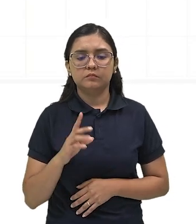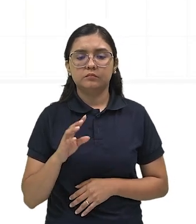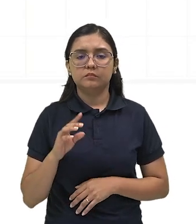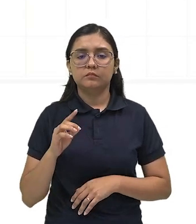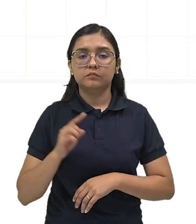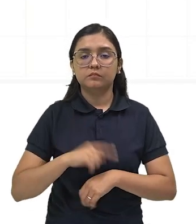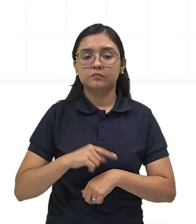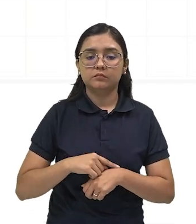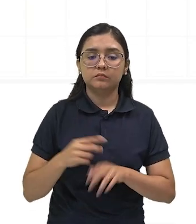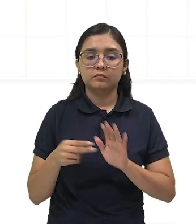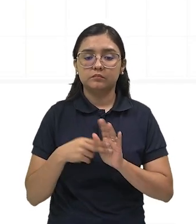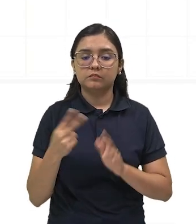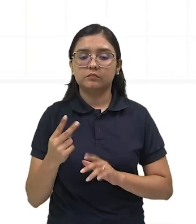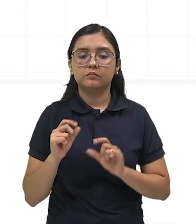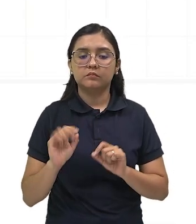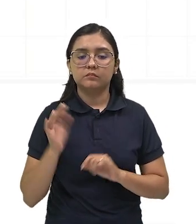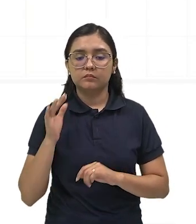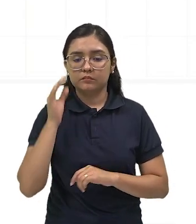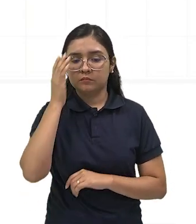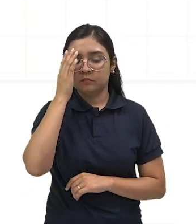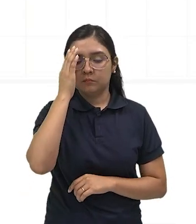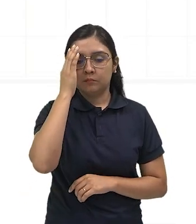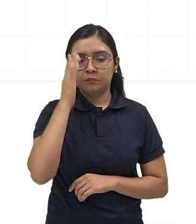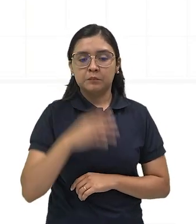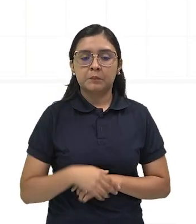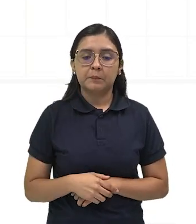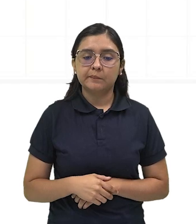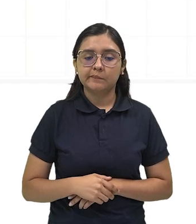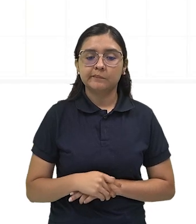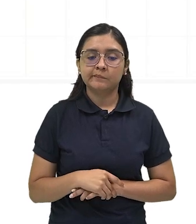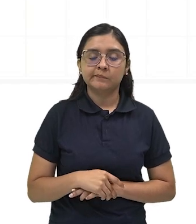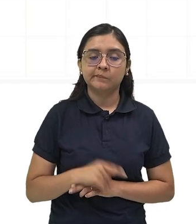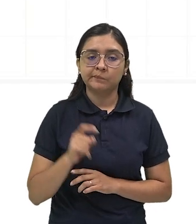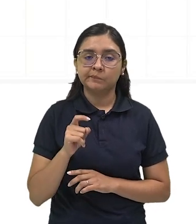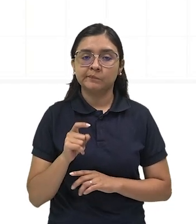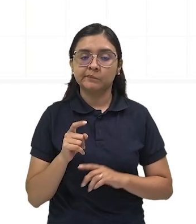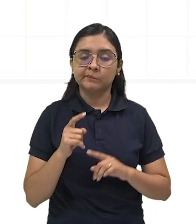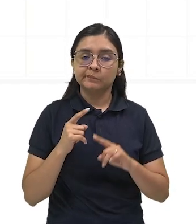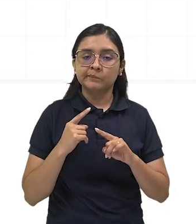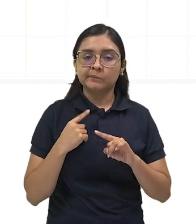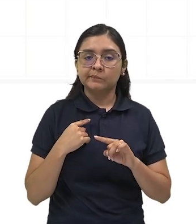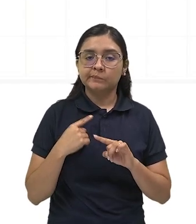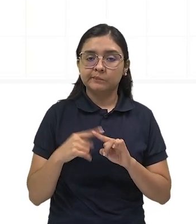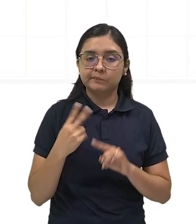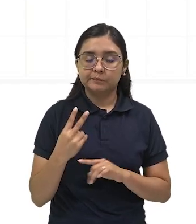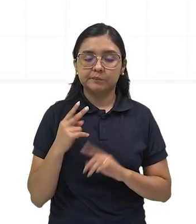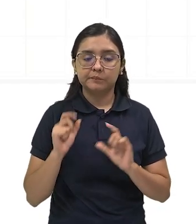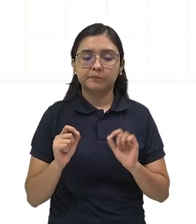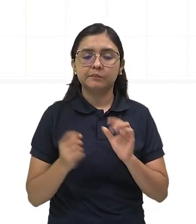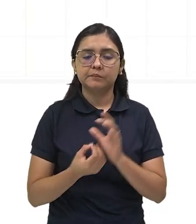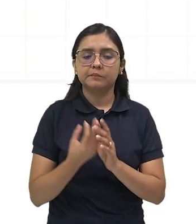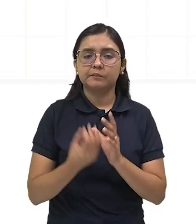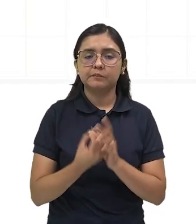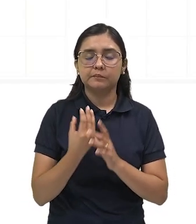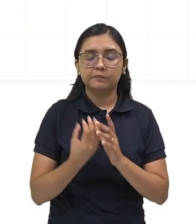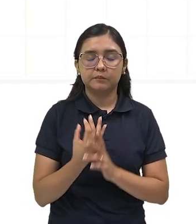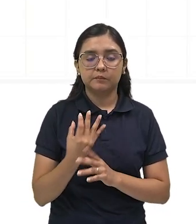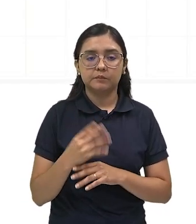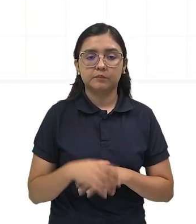aconteceu com o tempo? Vezes 2. E a produção, o que, que